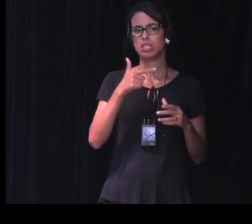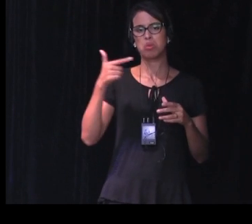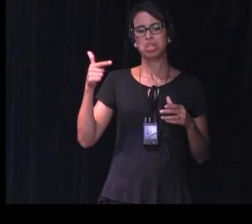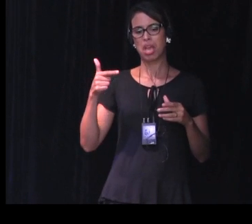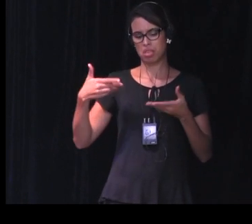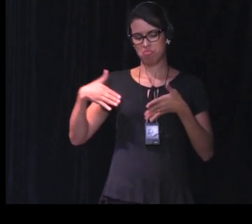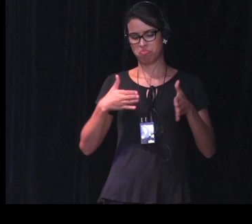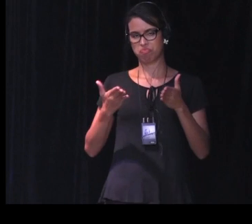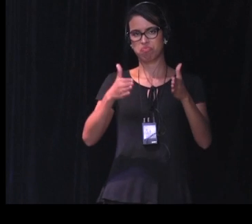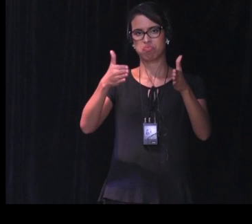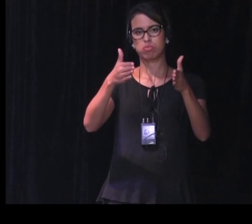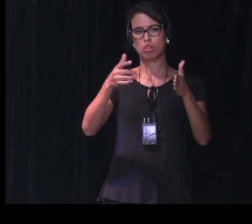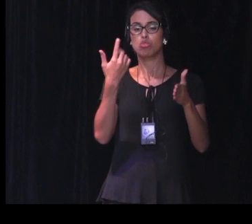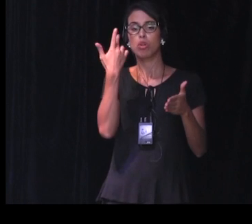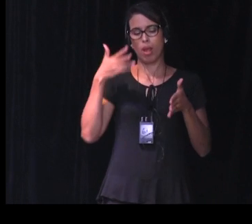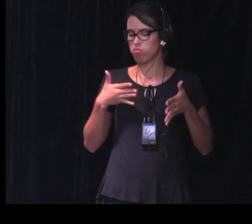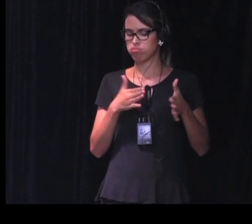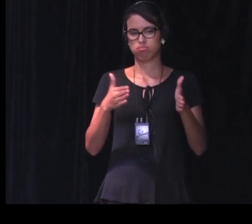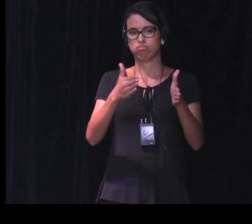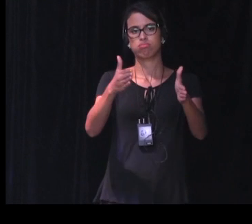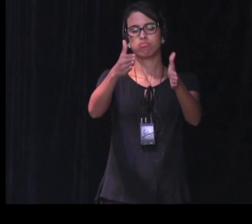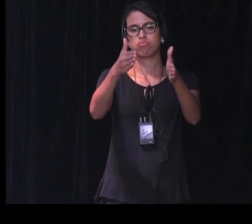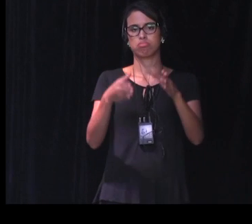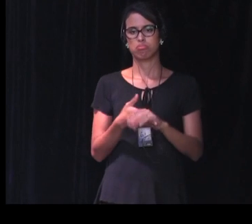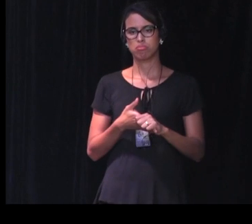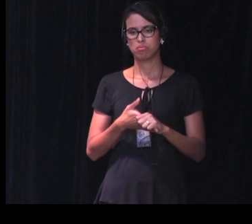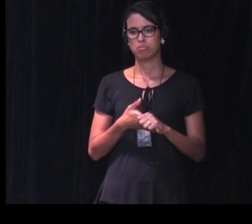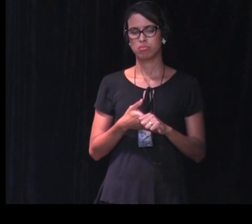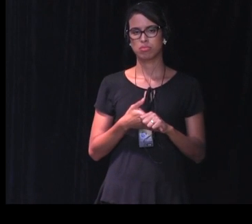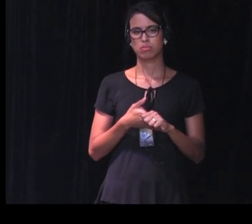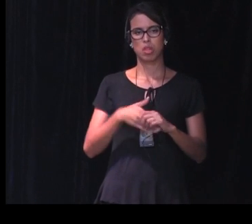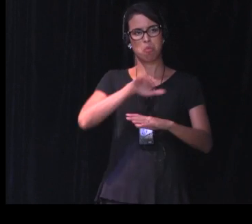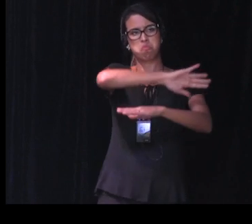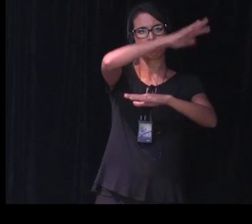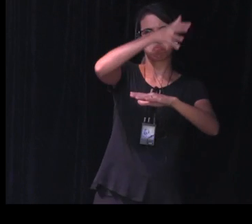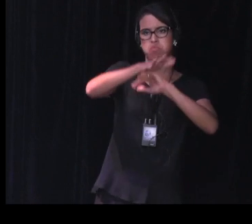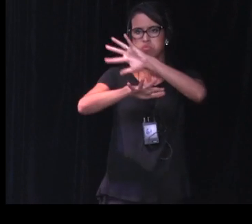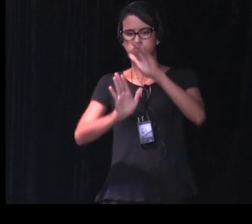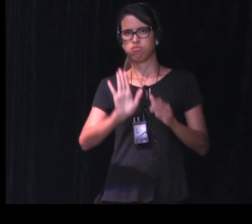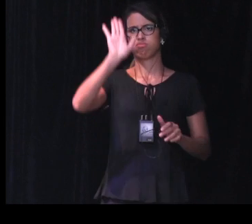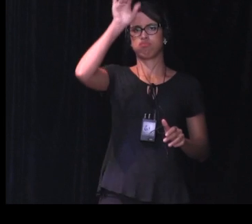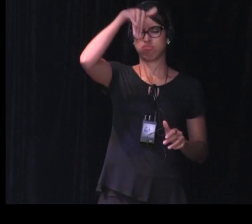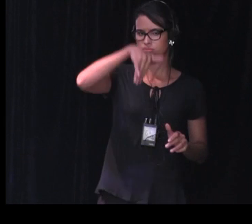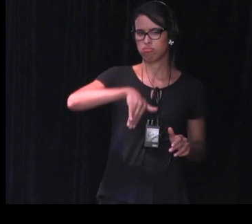infinita. Não tem obstáculos para se estender. Não há nada, com a